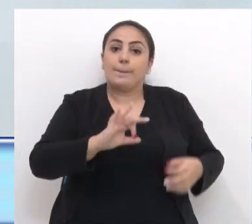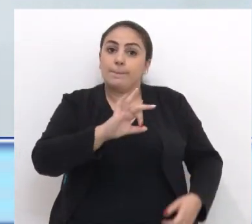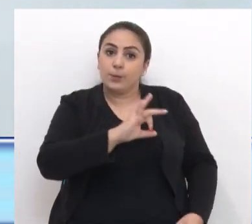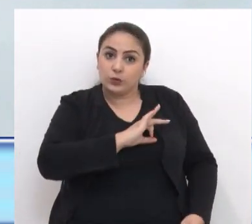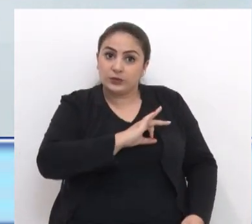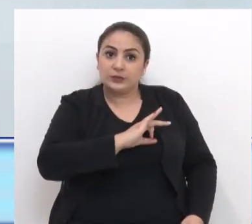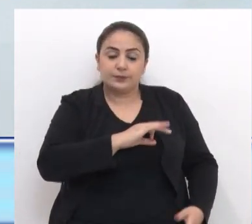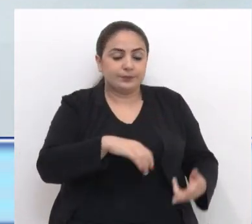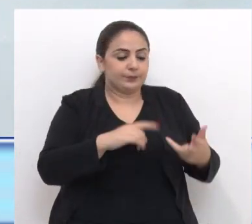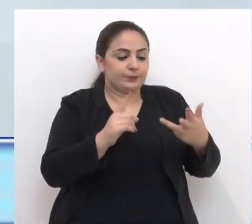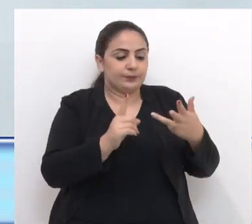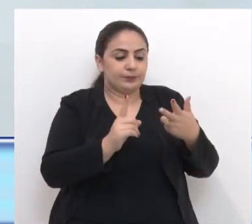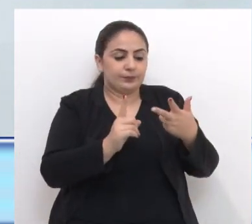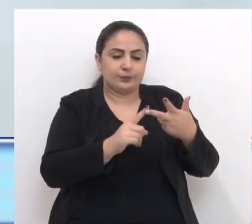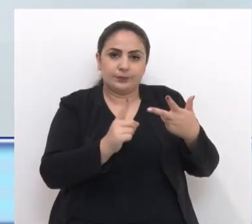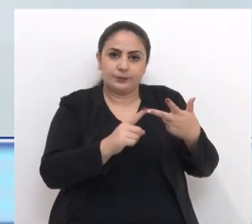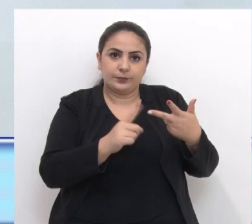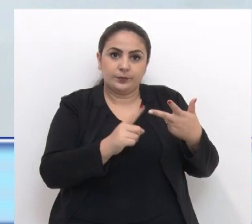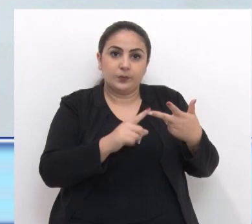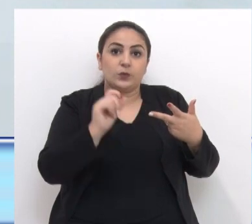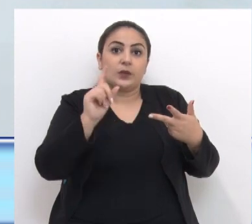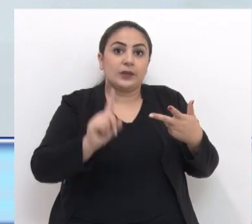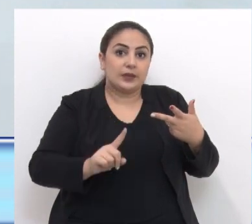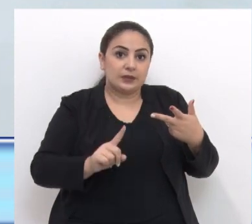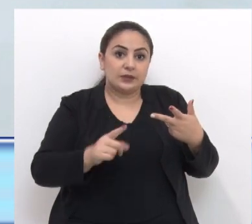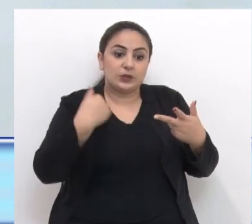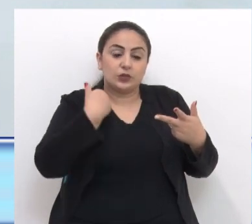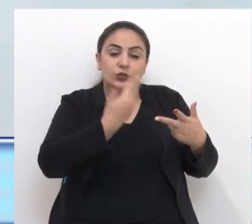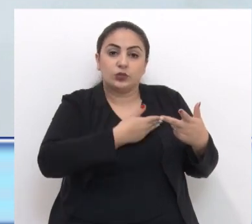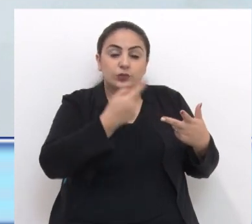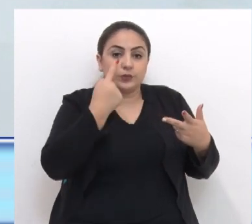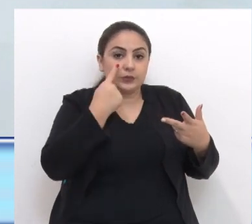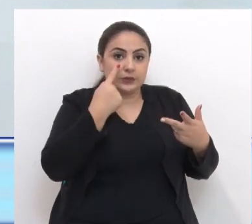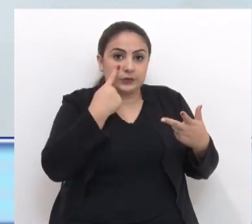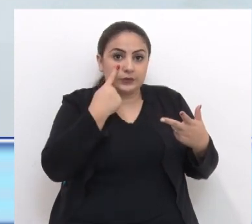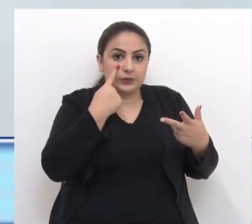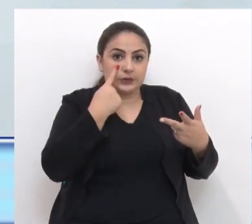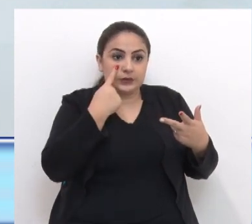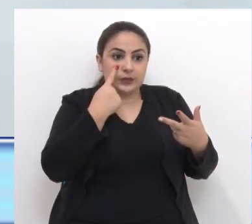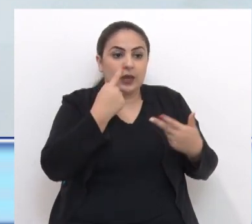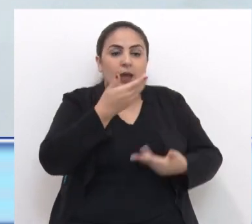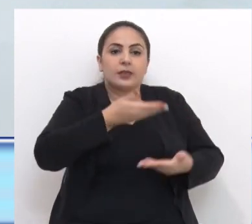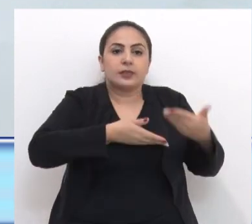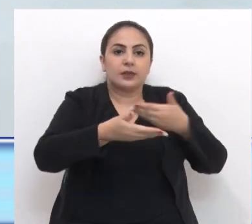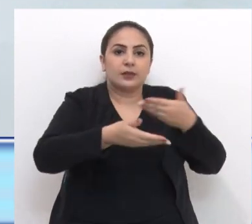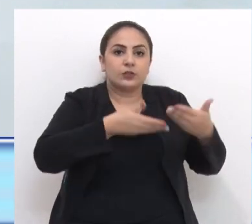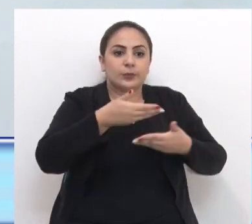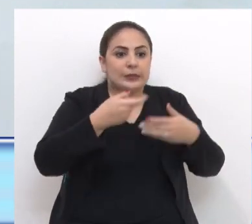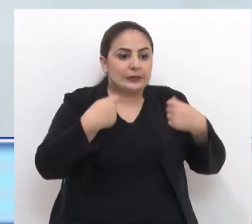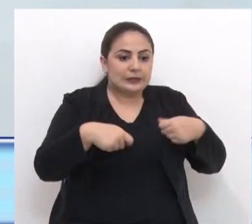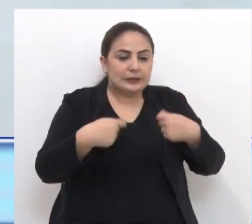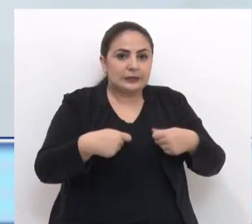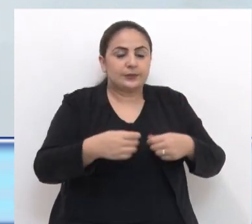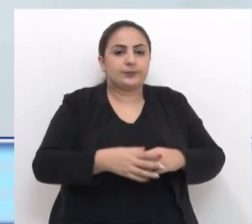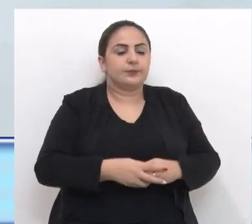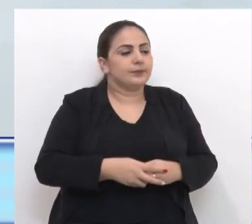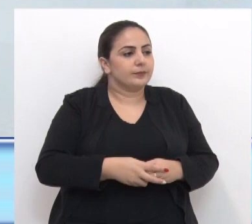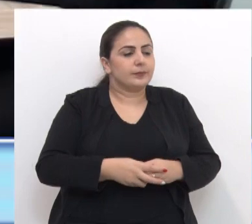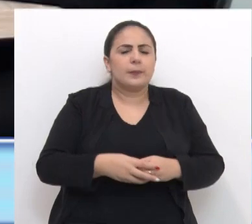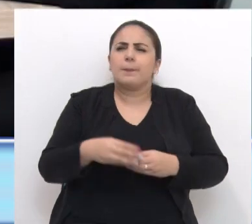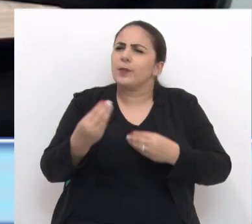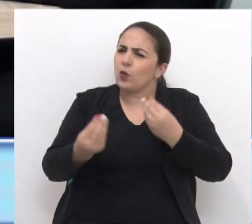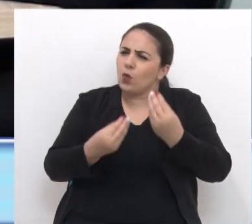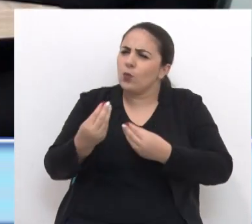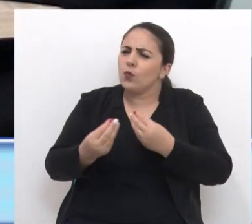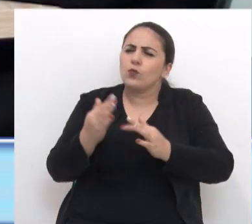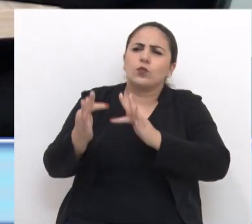Judiciário, com a Polícia. O terceiro pilar seria então nós buscarmos o atendimento dos necessitados.